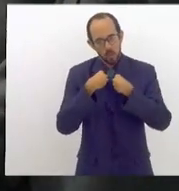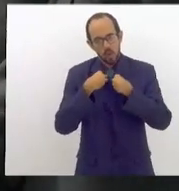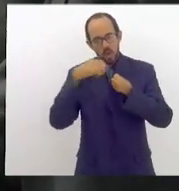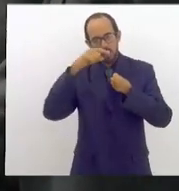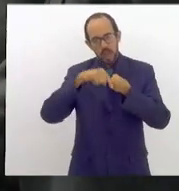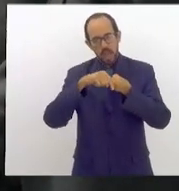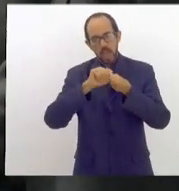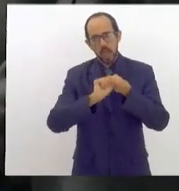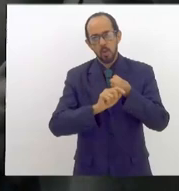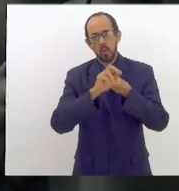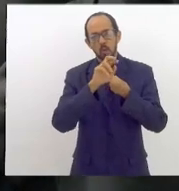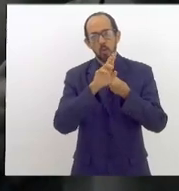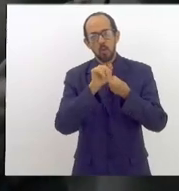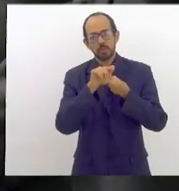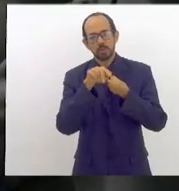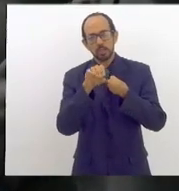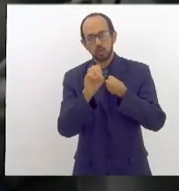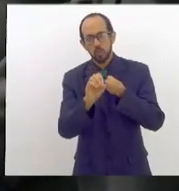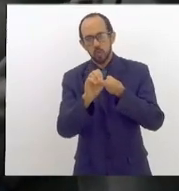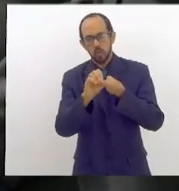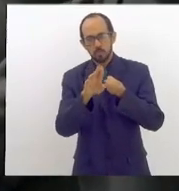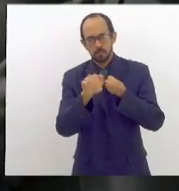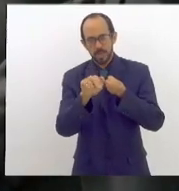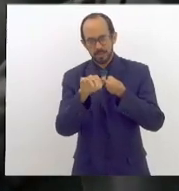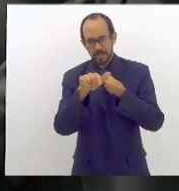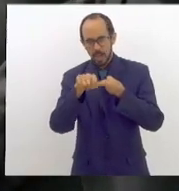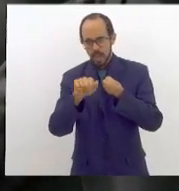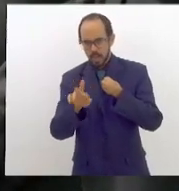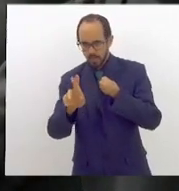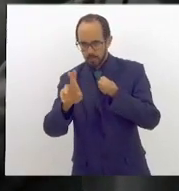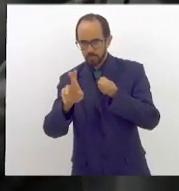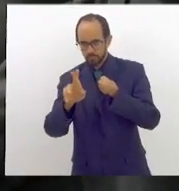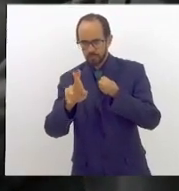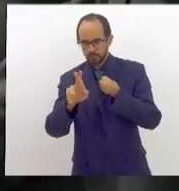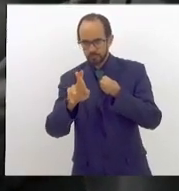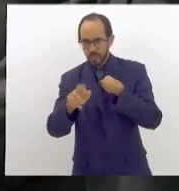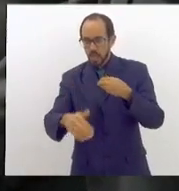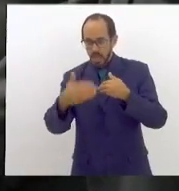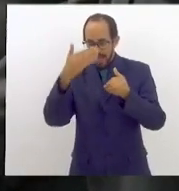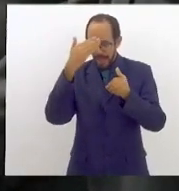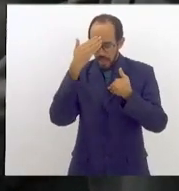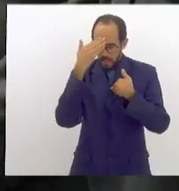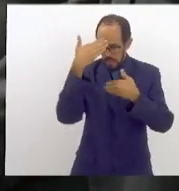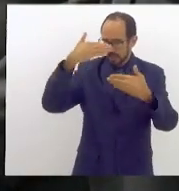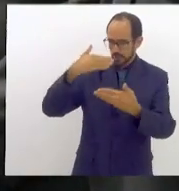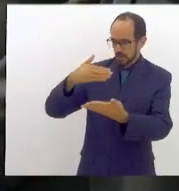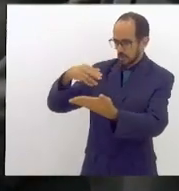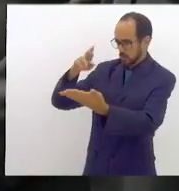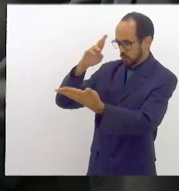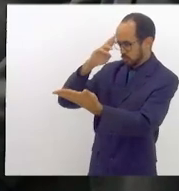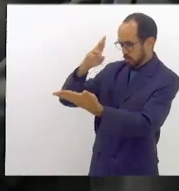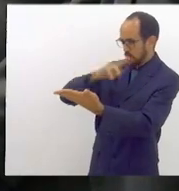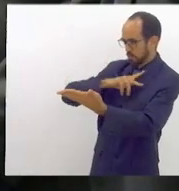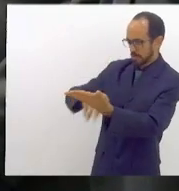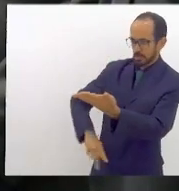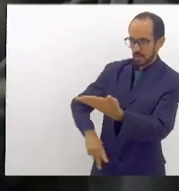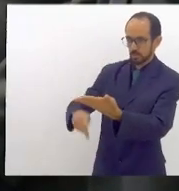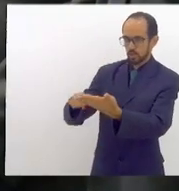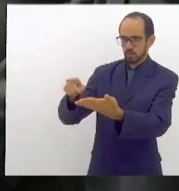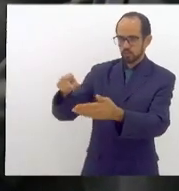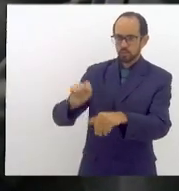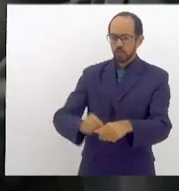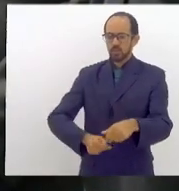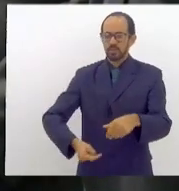Rodrigo Bacelar eu quero agradecer muito senhor presidente dizer que o senhor mora eternamente